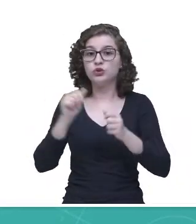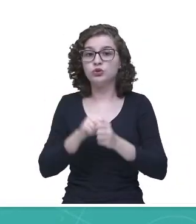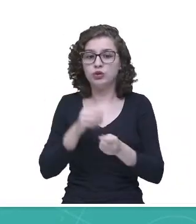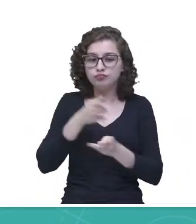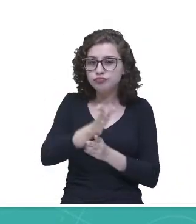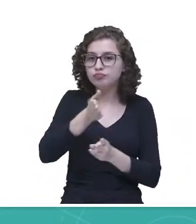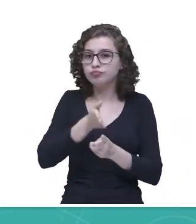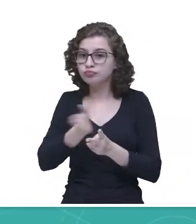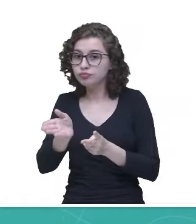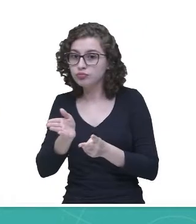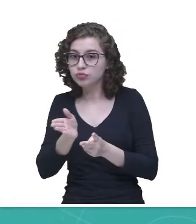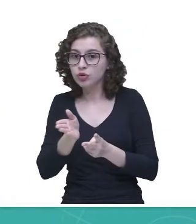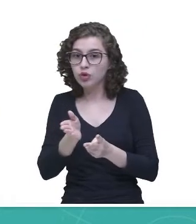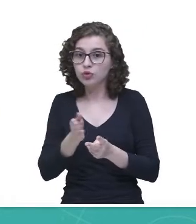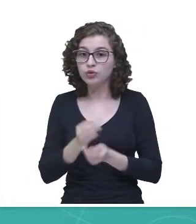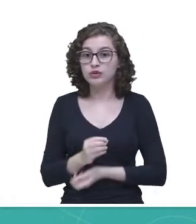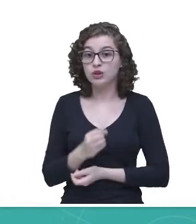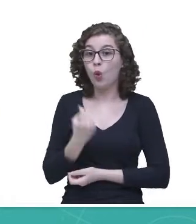elas são